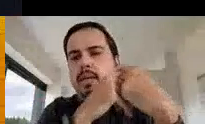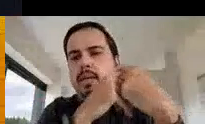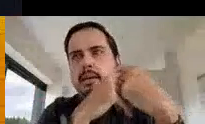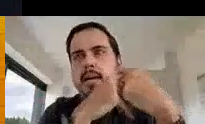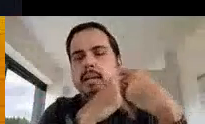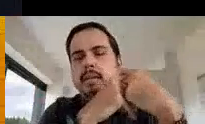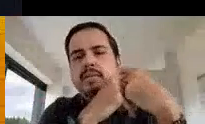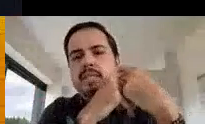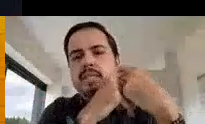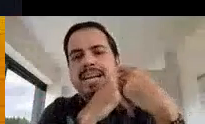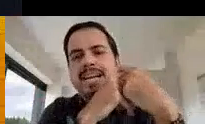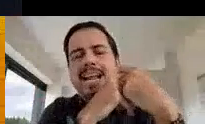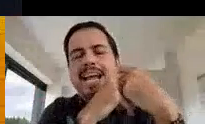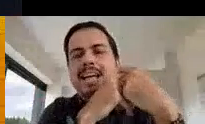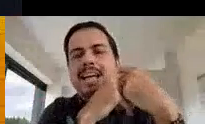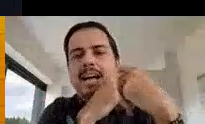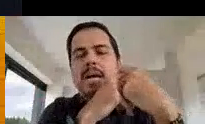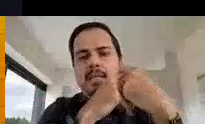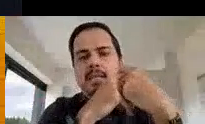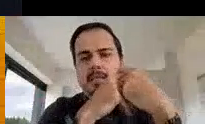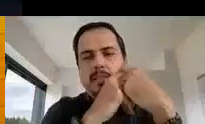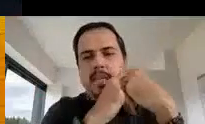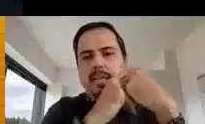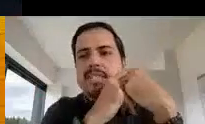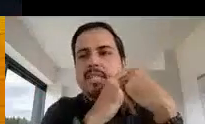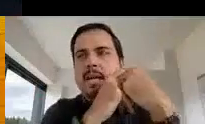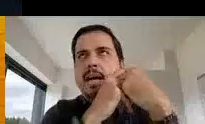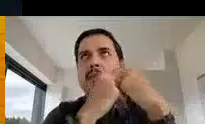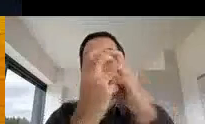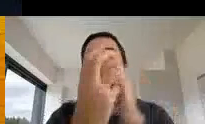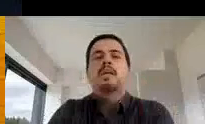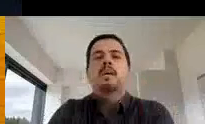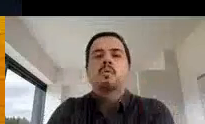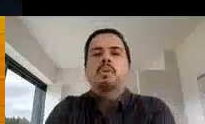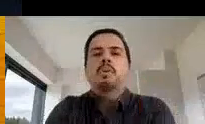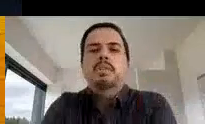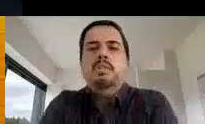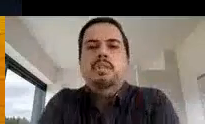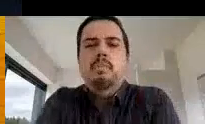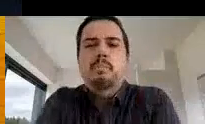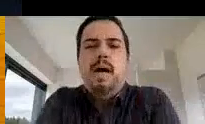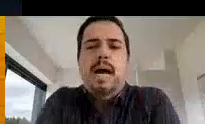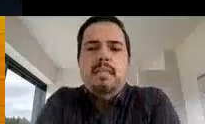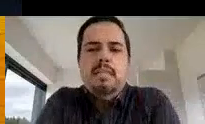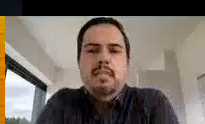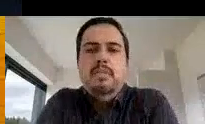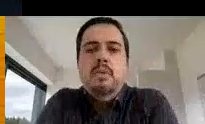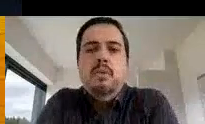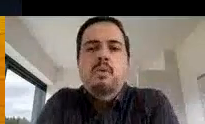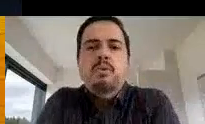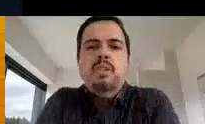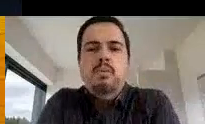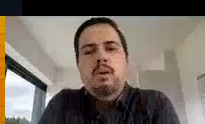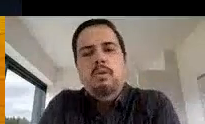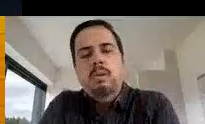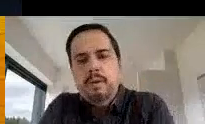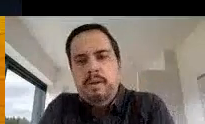isso. Cara, não vai te dar nada a mais. Ela vai te dar uma condição básica de